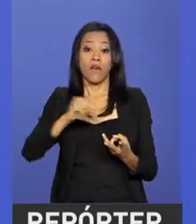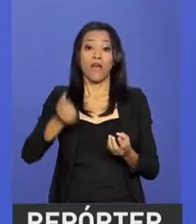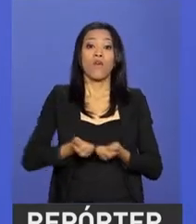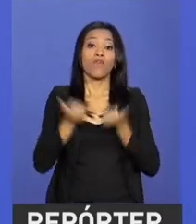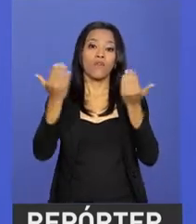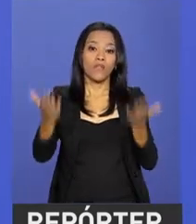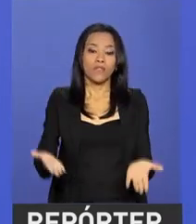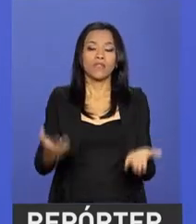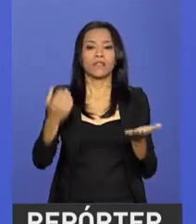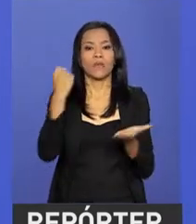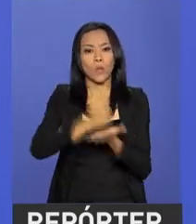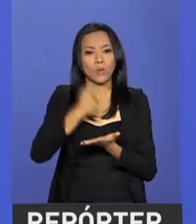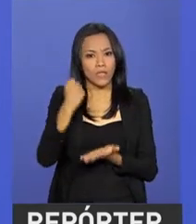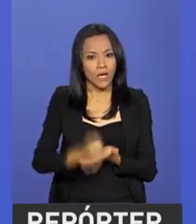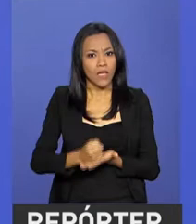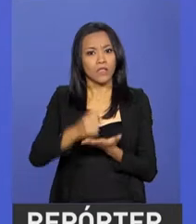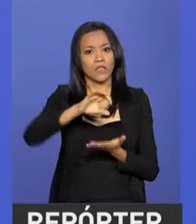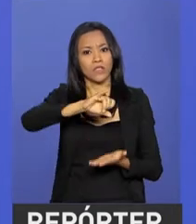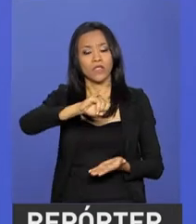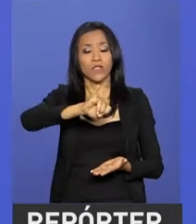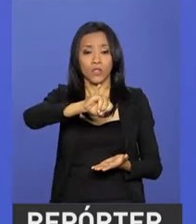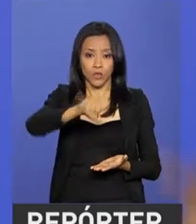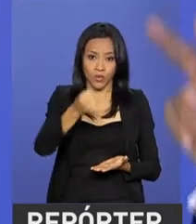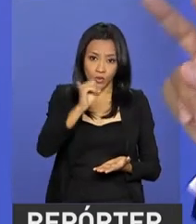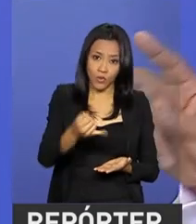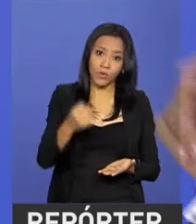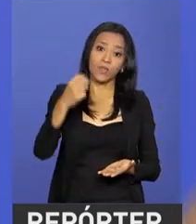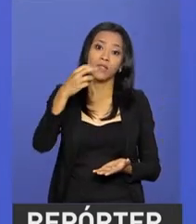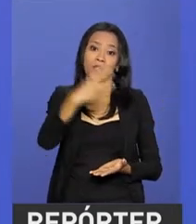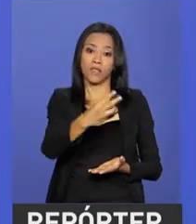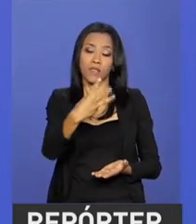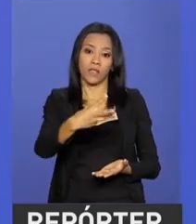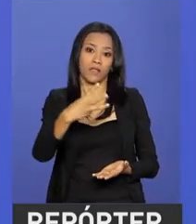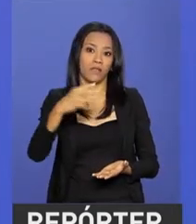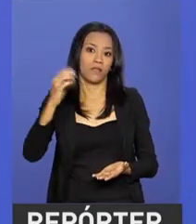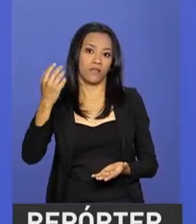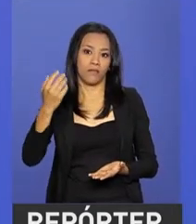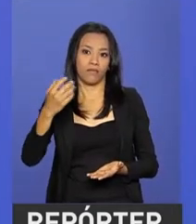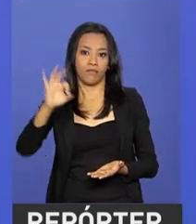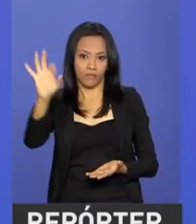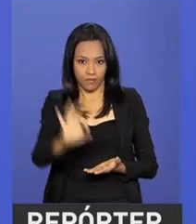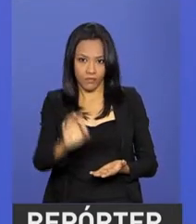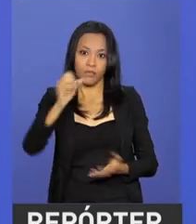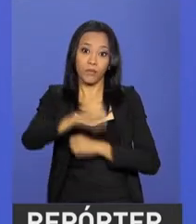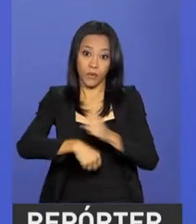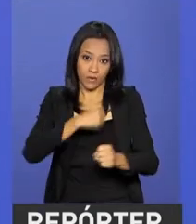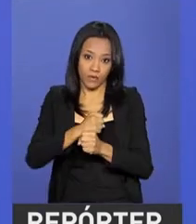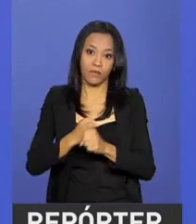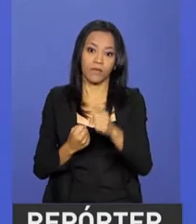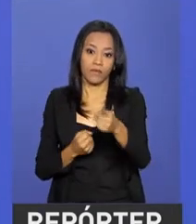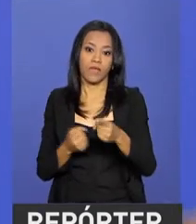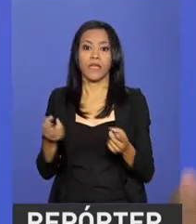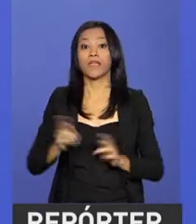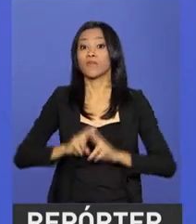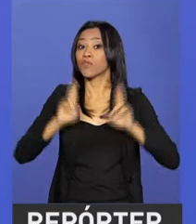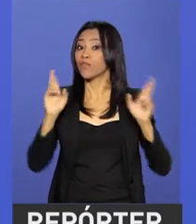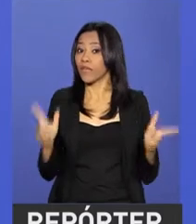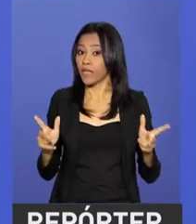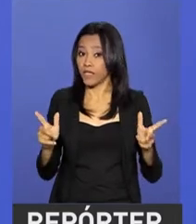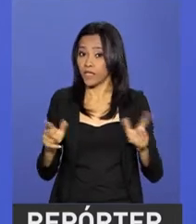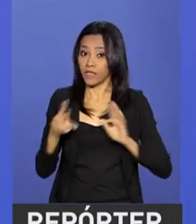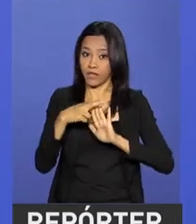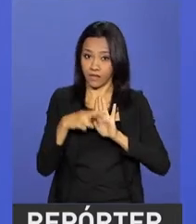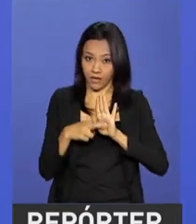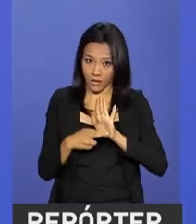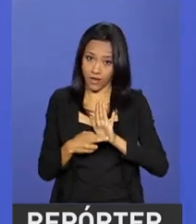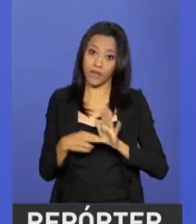juros de 3,5% ao ano, portanto, ambas as modalidades bem diferentes da prática